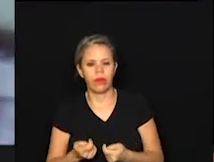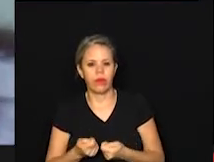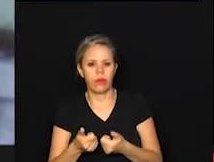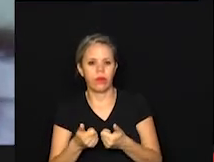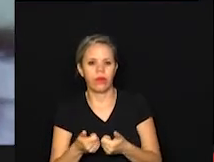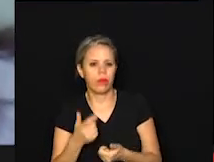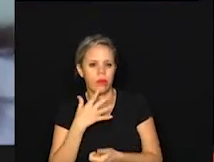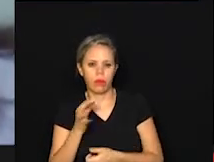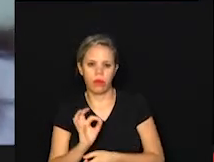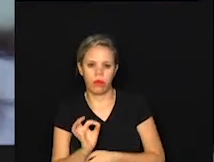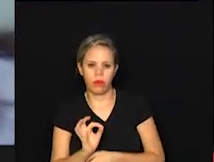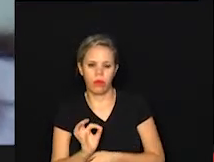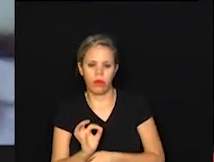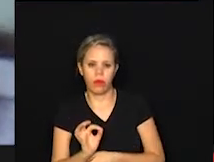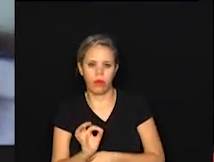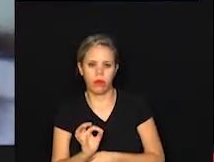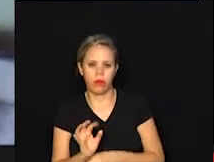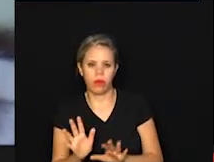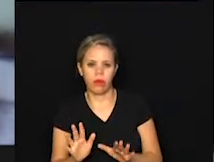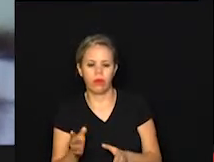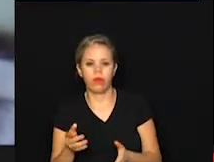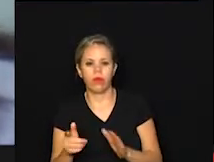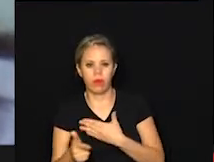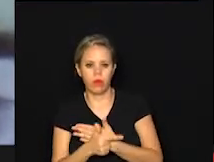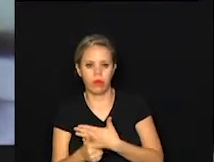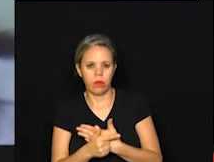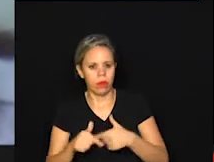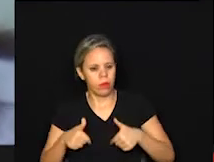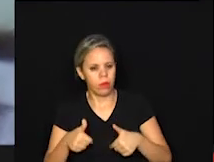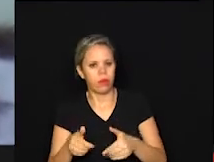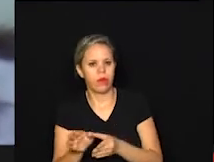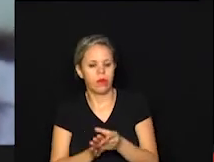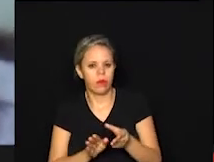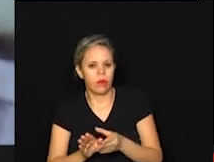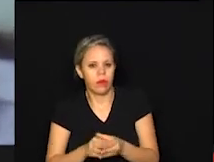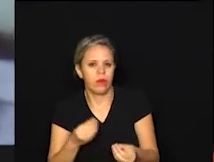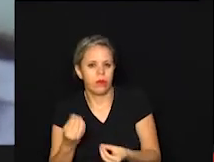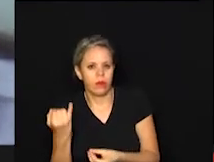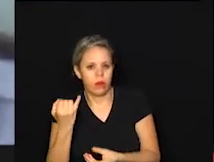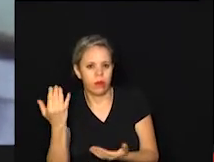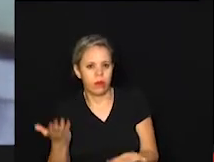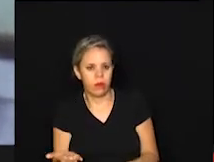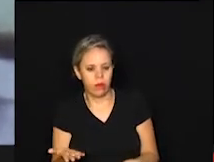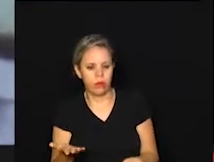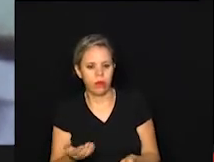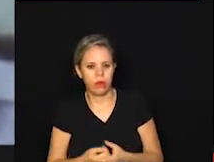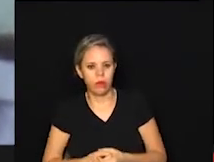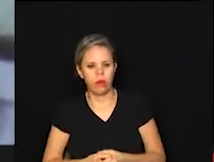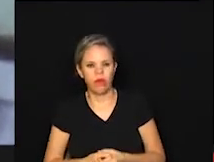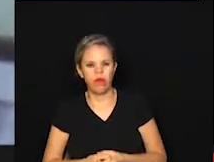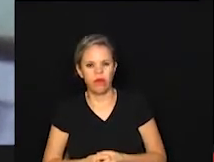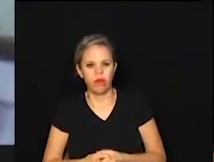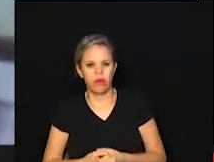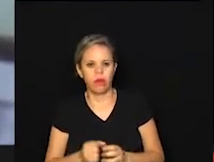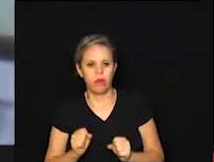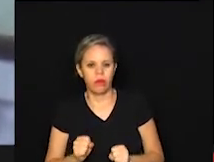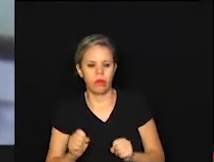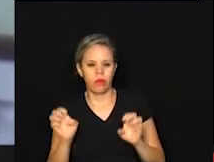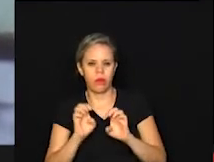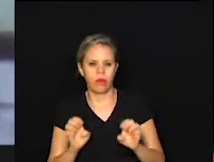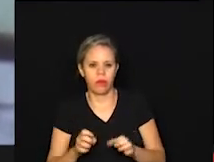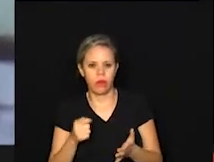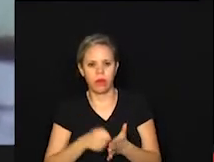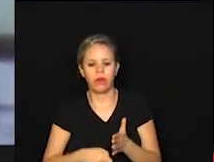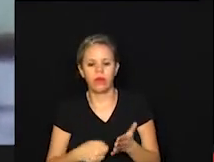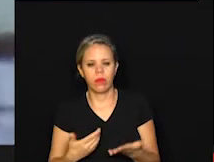não conhecem, ou não conhecem o papel e a atuação do conselho, quão importante ele é para poder estruturar as